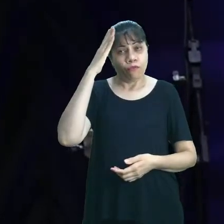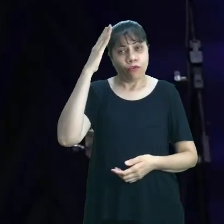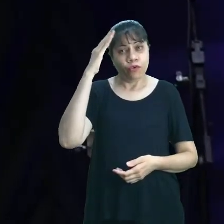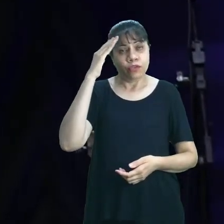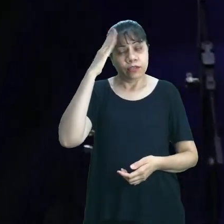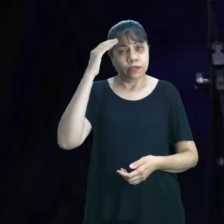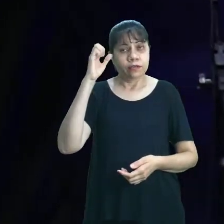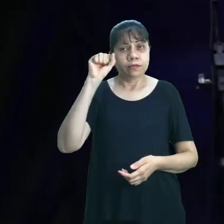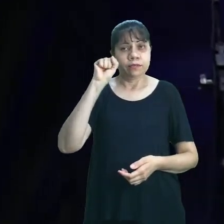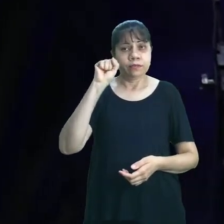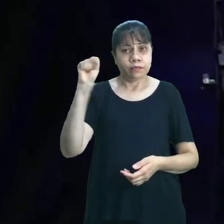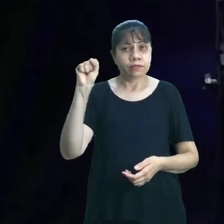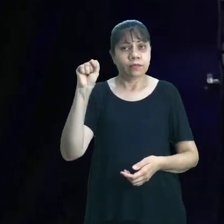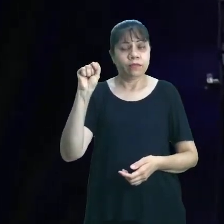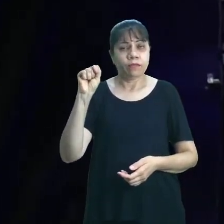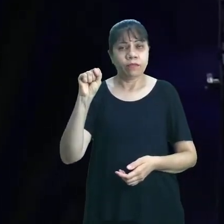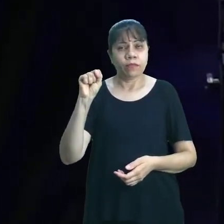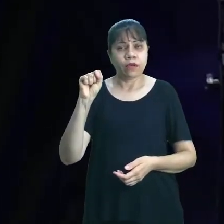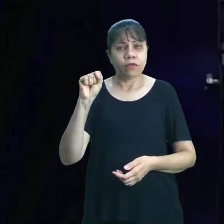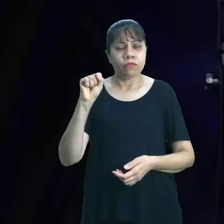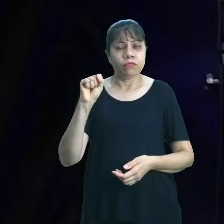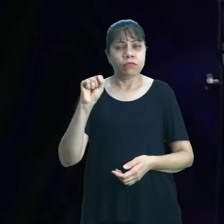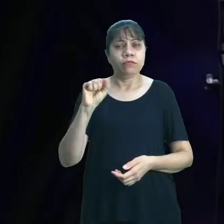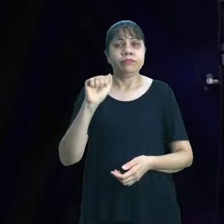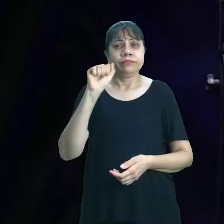esse papel de pregador.